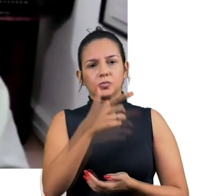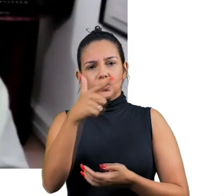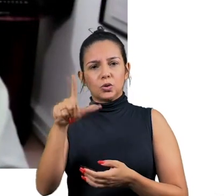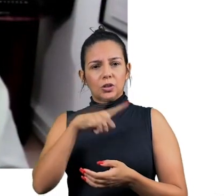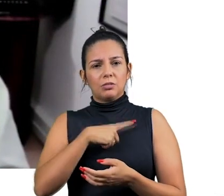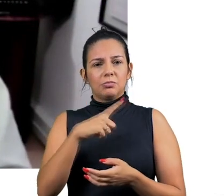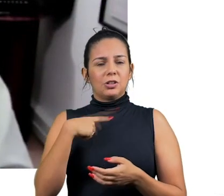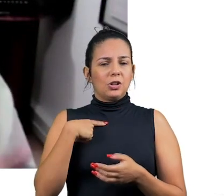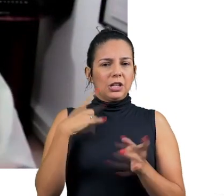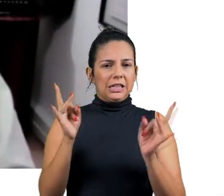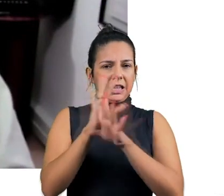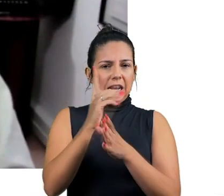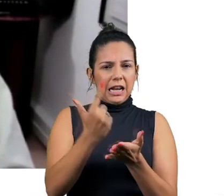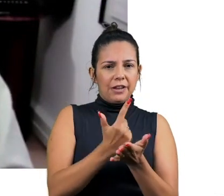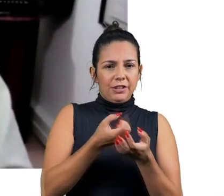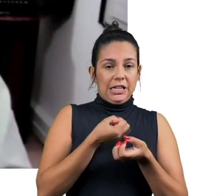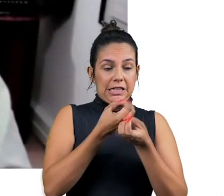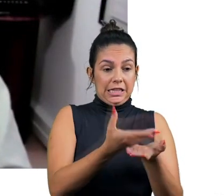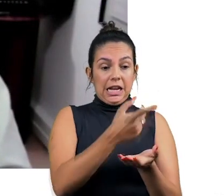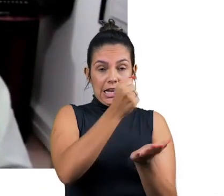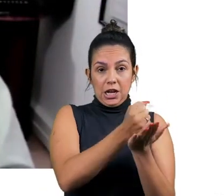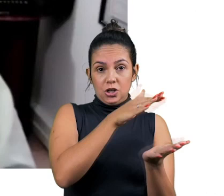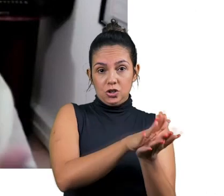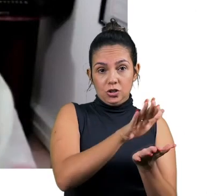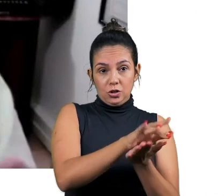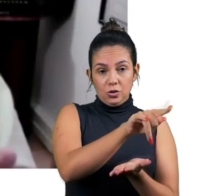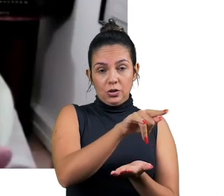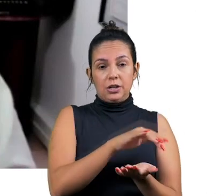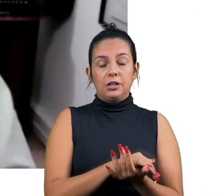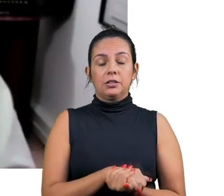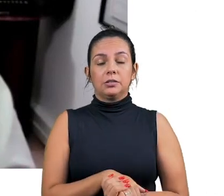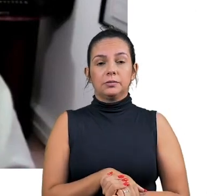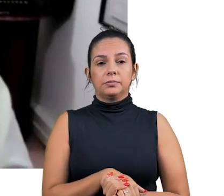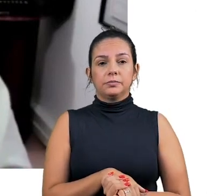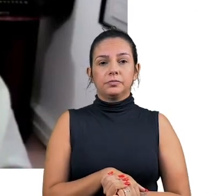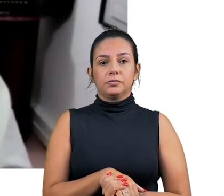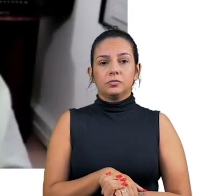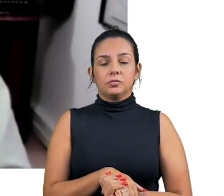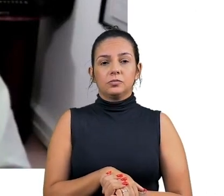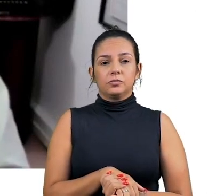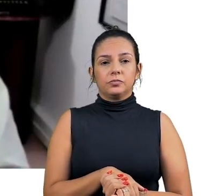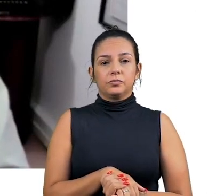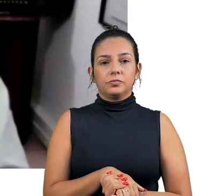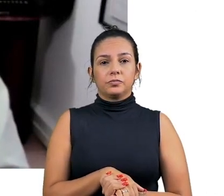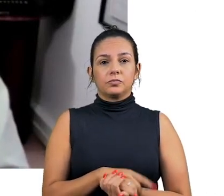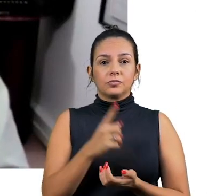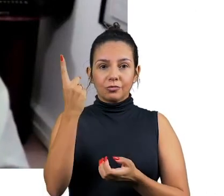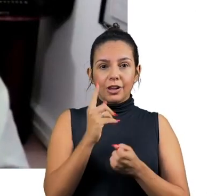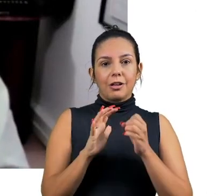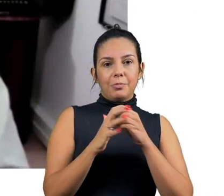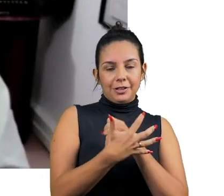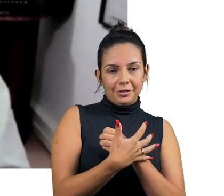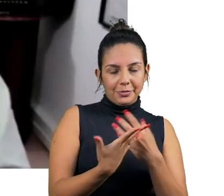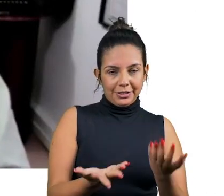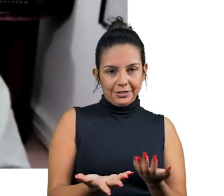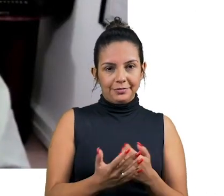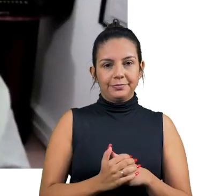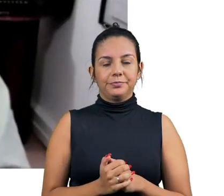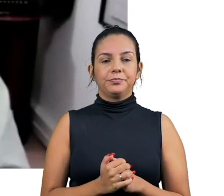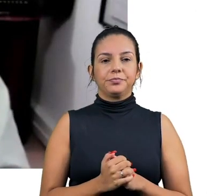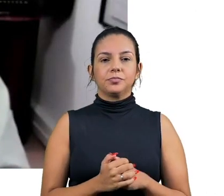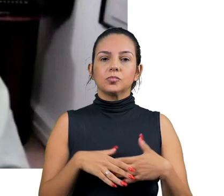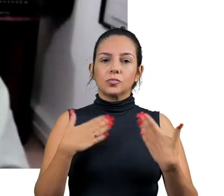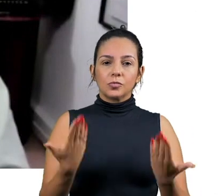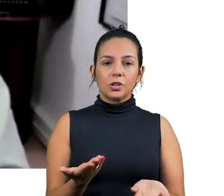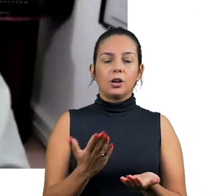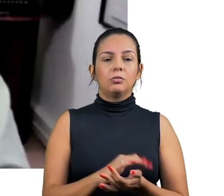lado, quer dizer, quando eu terminei o livro e entreguei para a editora, logo em seguida veio a pandemia.